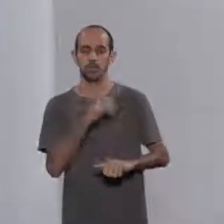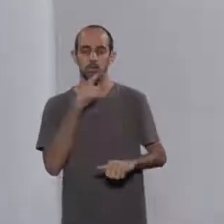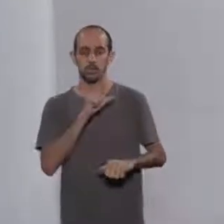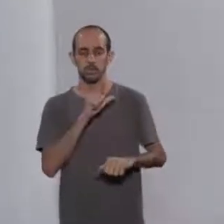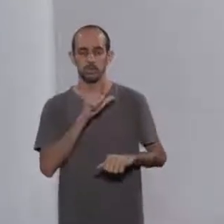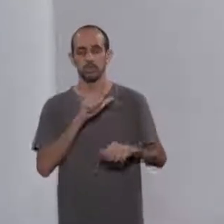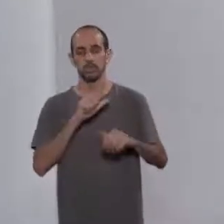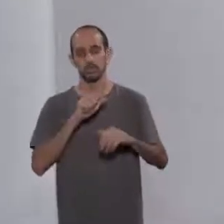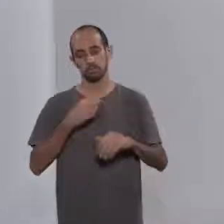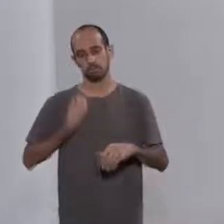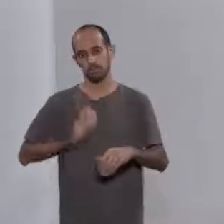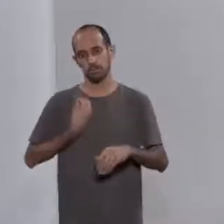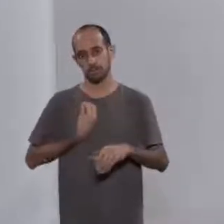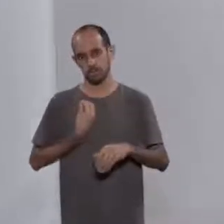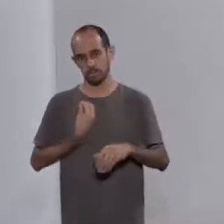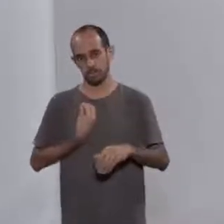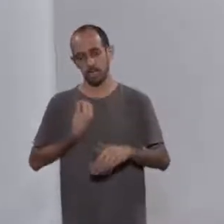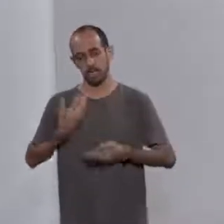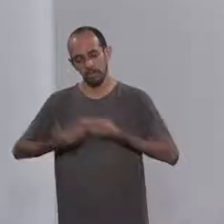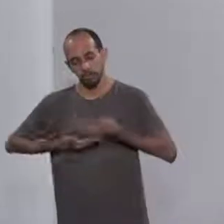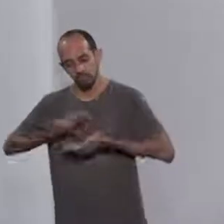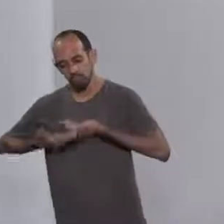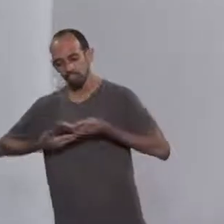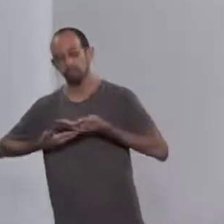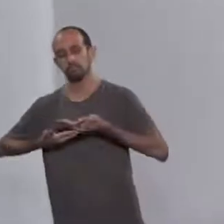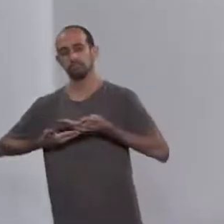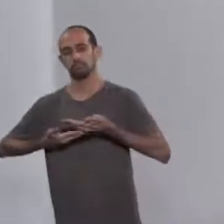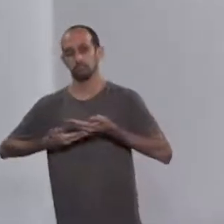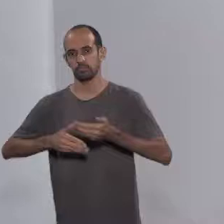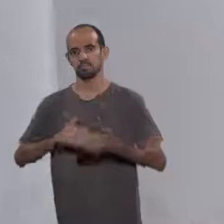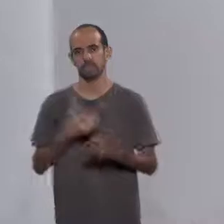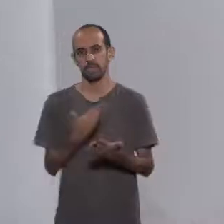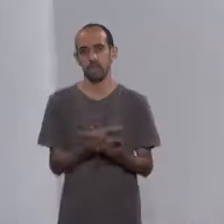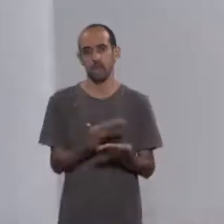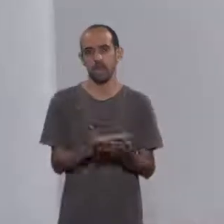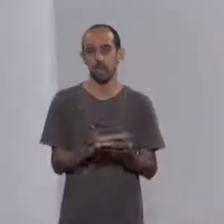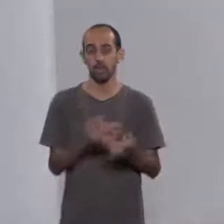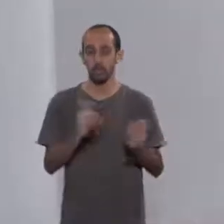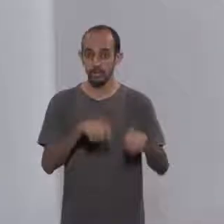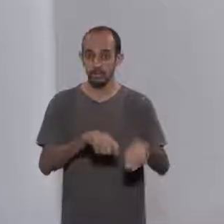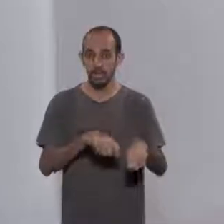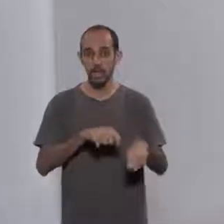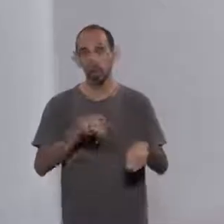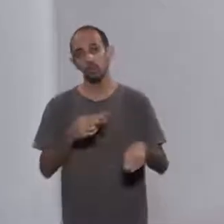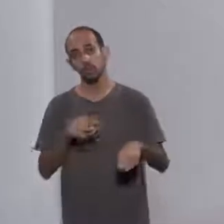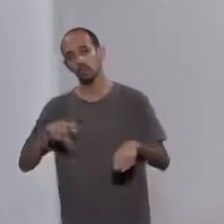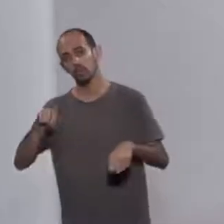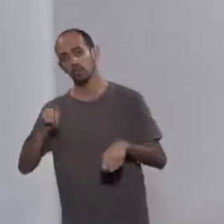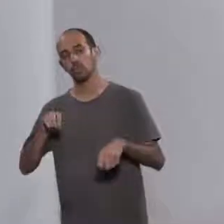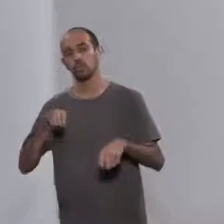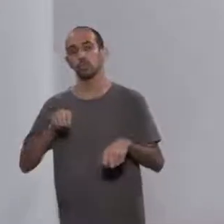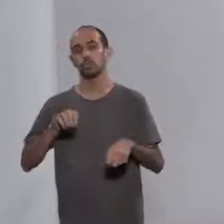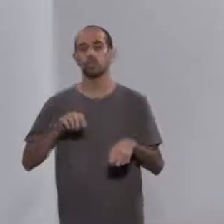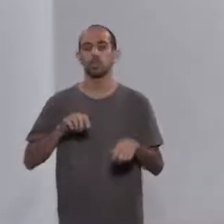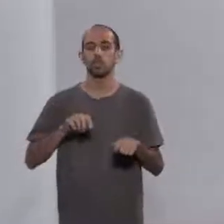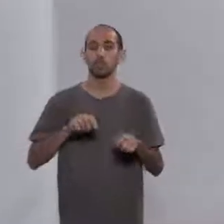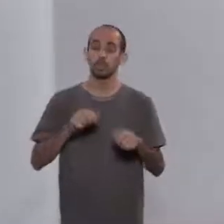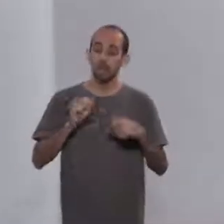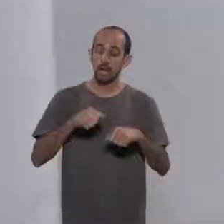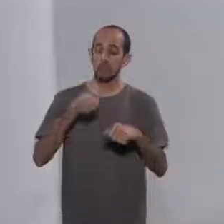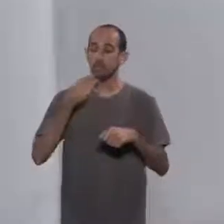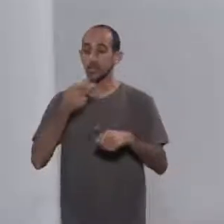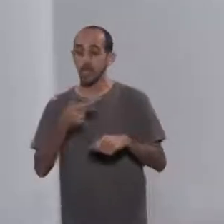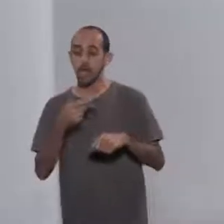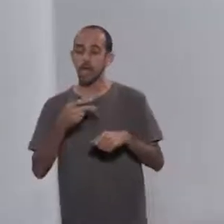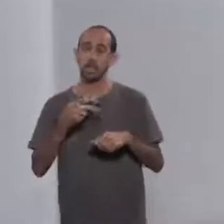que contexto ele pode participar daquela dinâmica da aula, das atividades? Ele pode participar desse contexto da aprendizagem de uma maneira